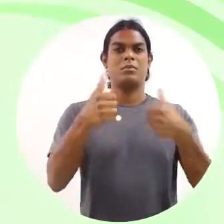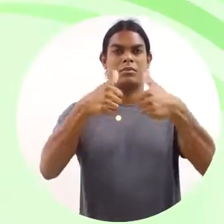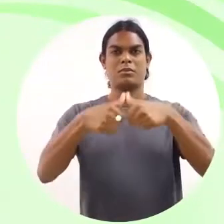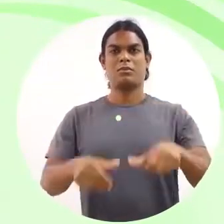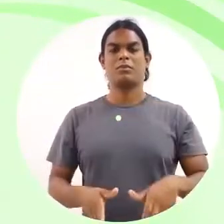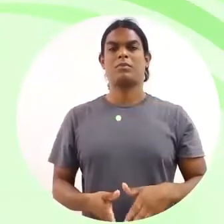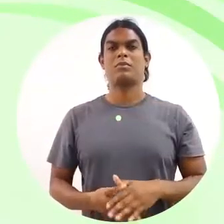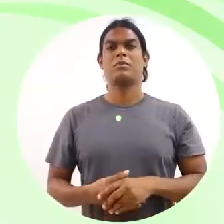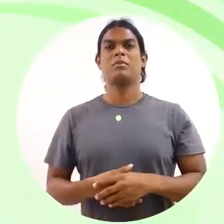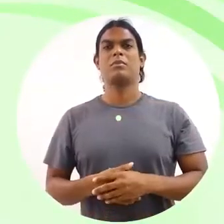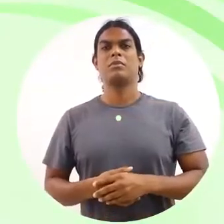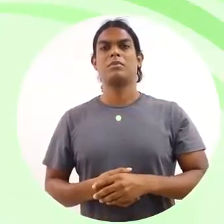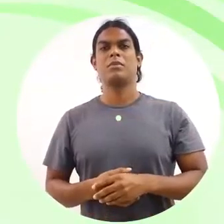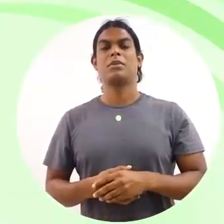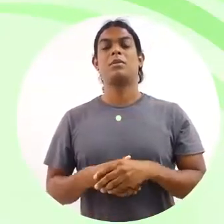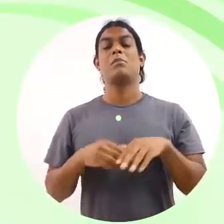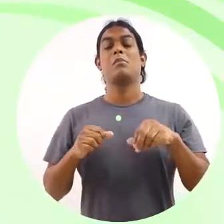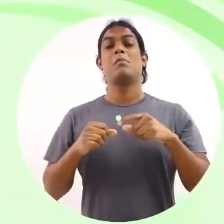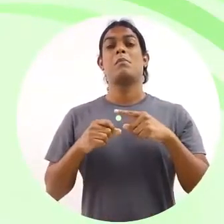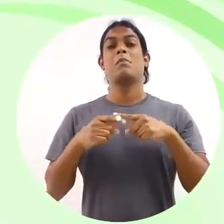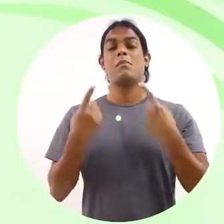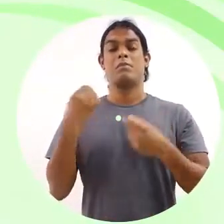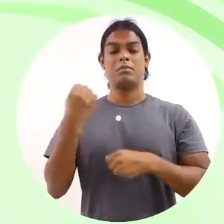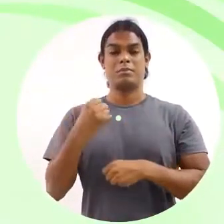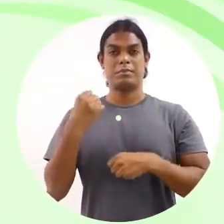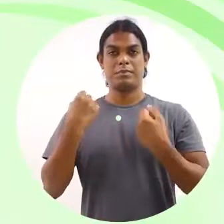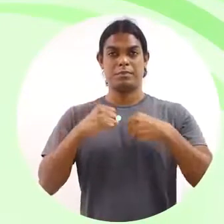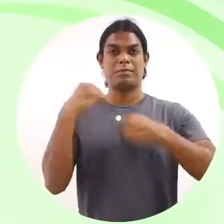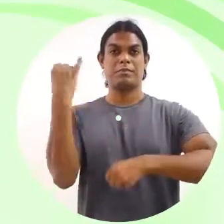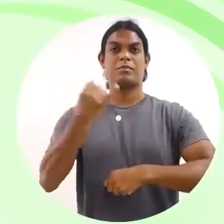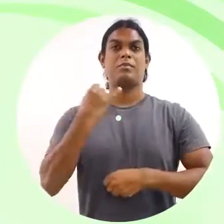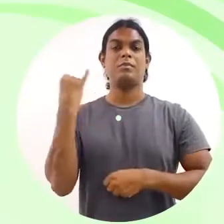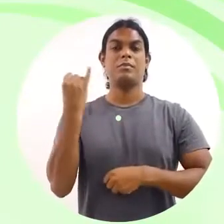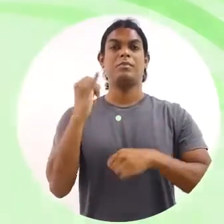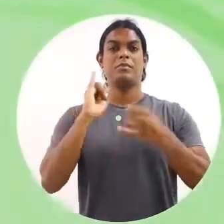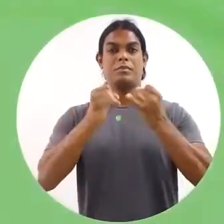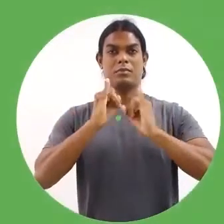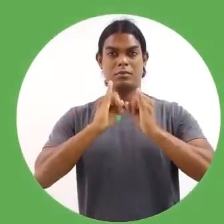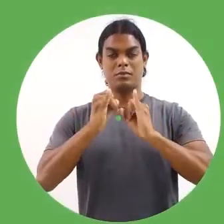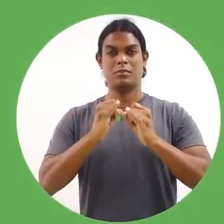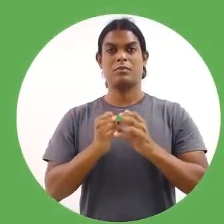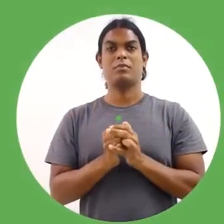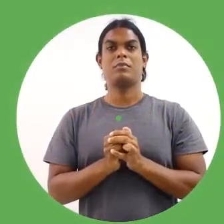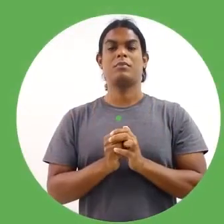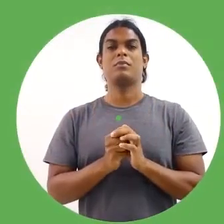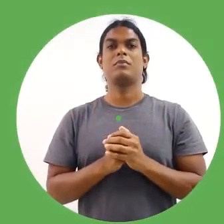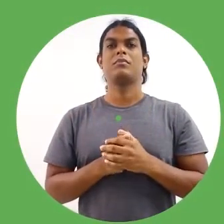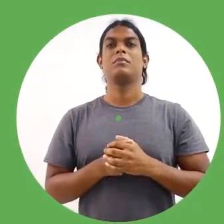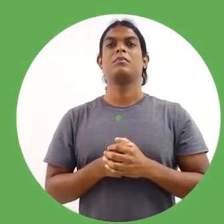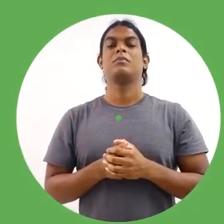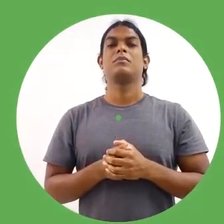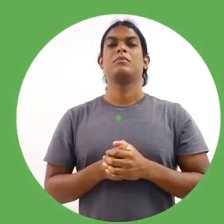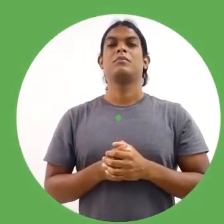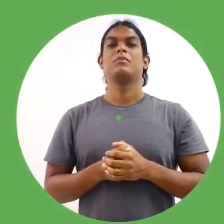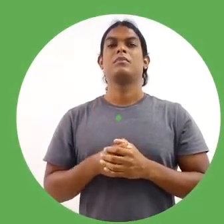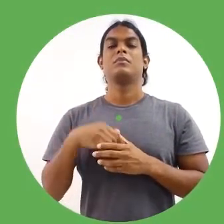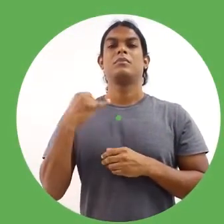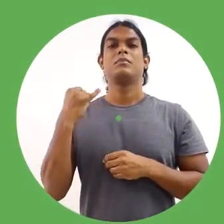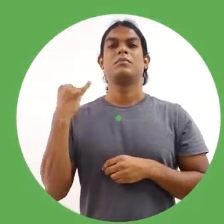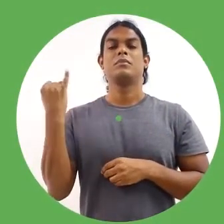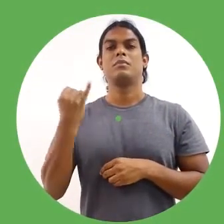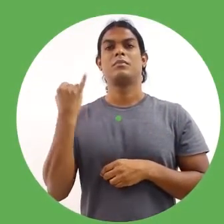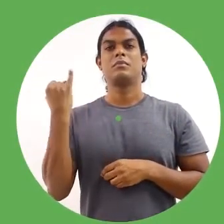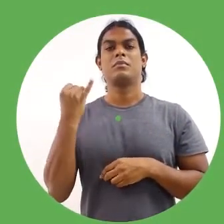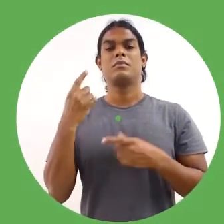mas precisaria estar conectado à internet. Vejamos aqui um outro ponto importante. É possível criar